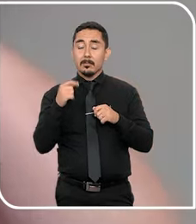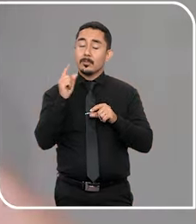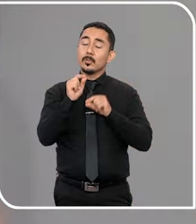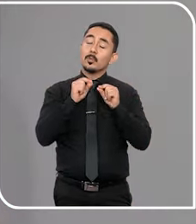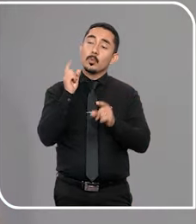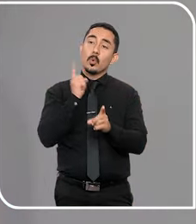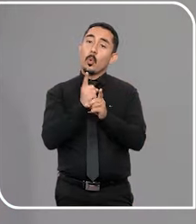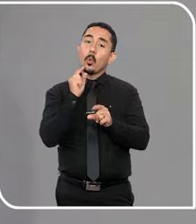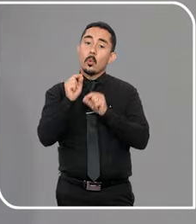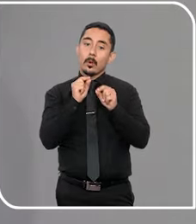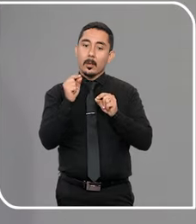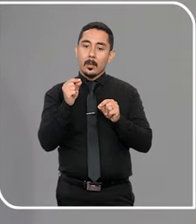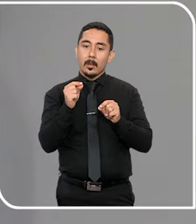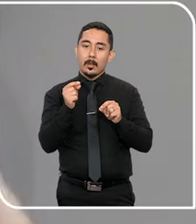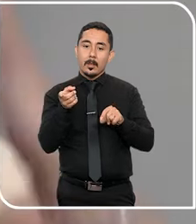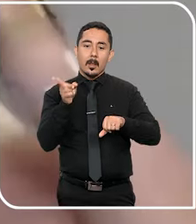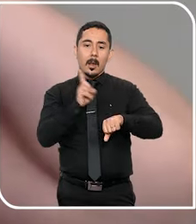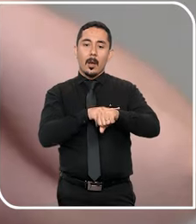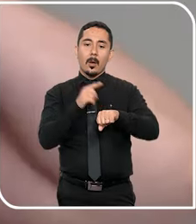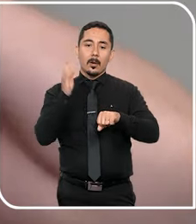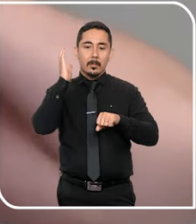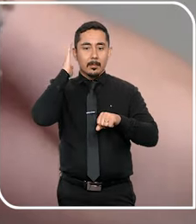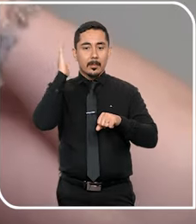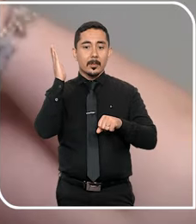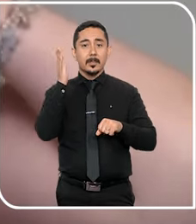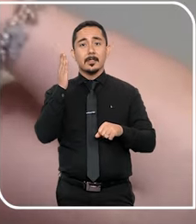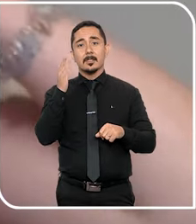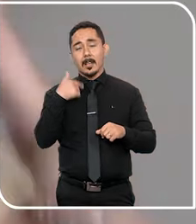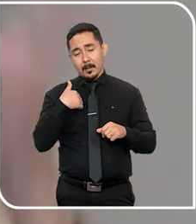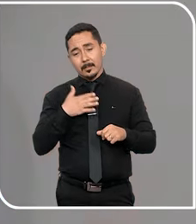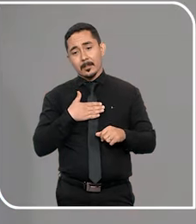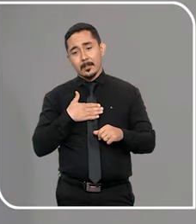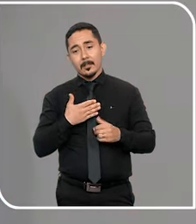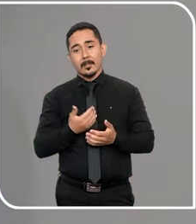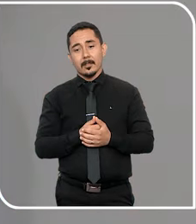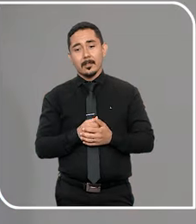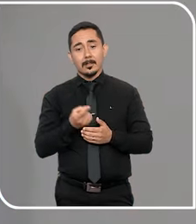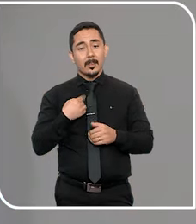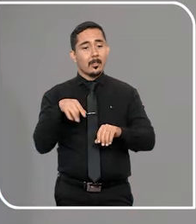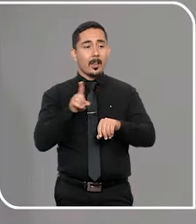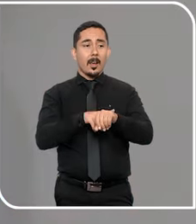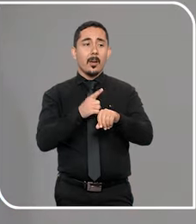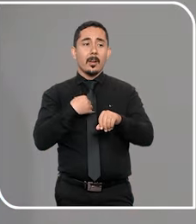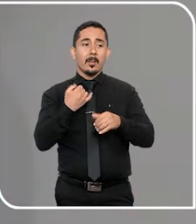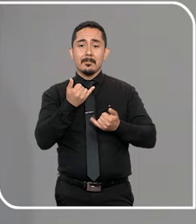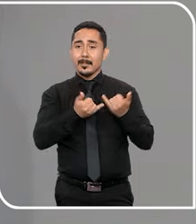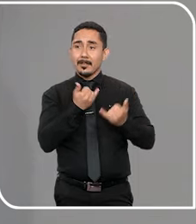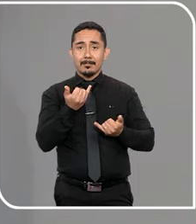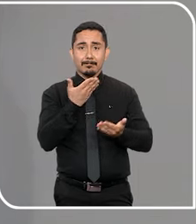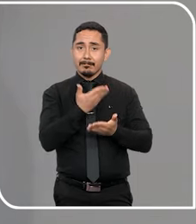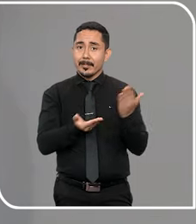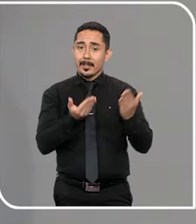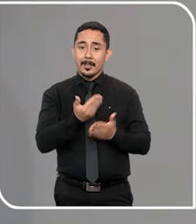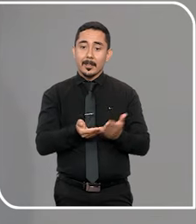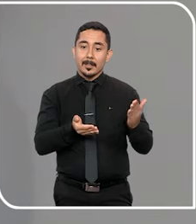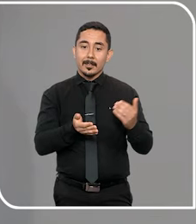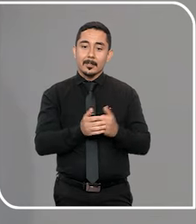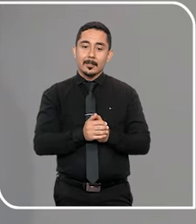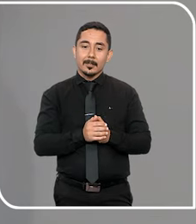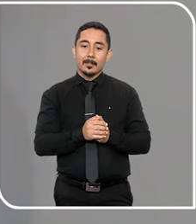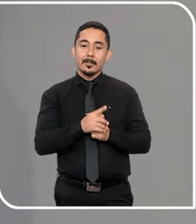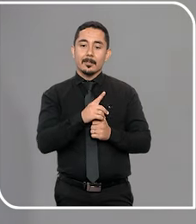botar a mão para descobrir o amigo aí quando põe a mão no meu aparelho já sabe Sou eu então toda hora eu perco a